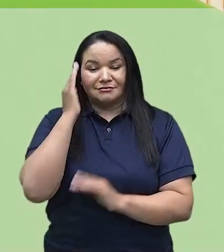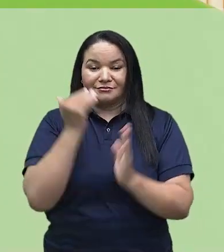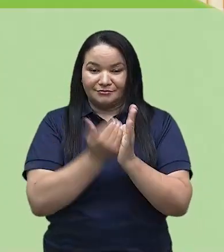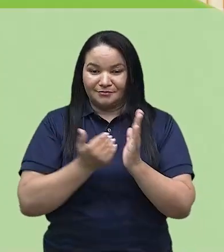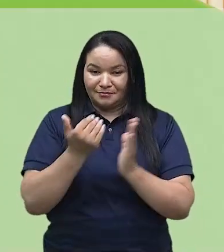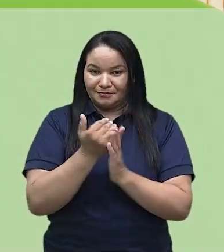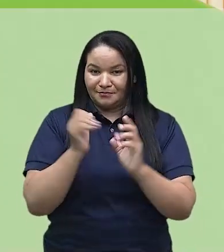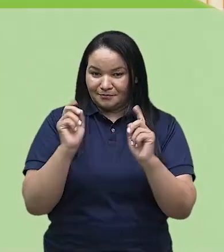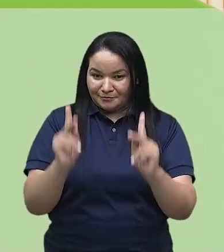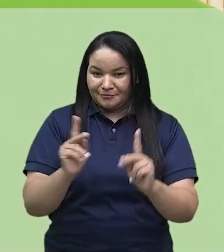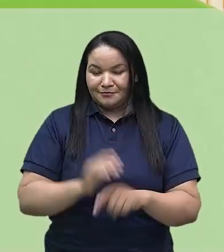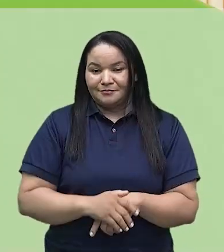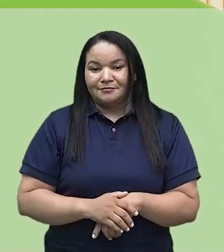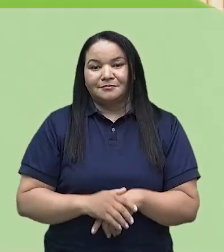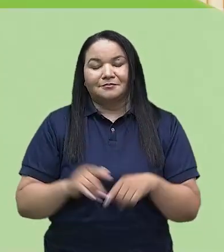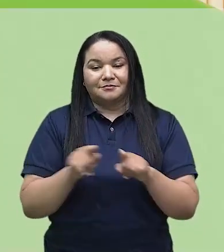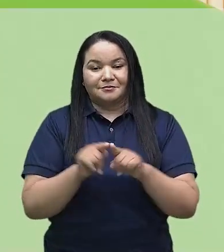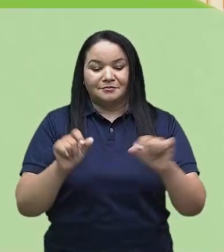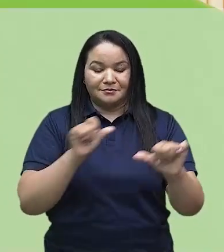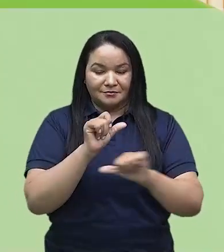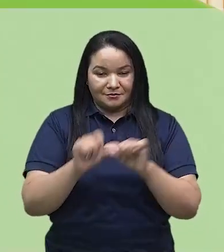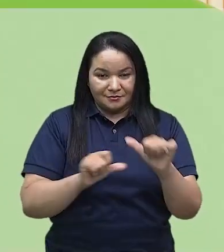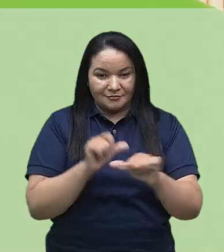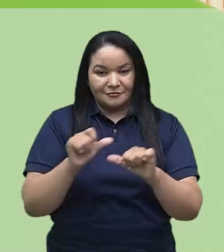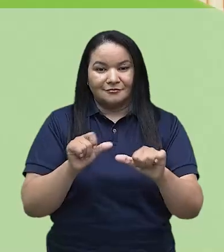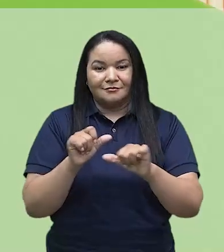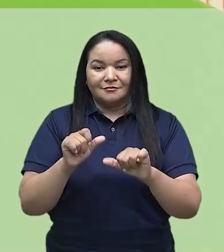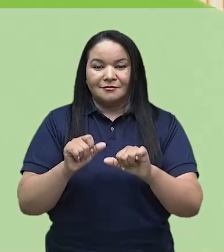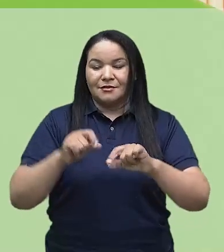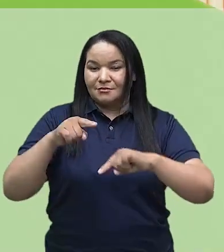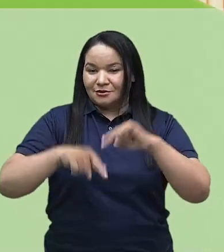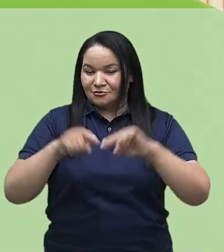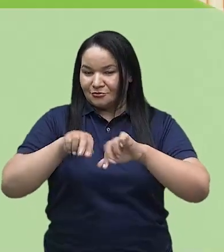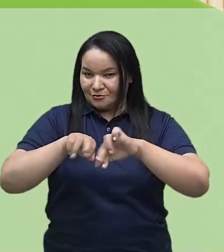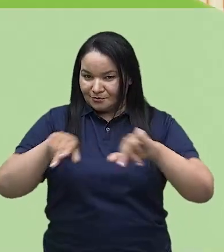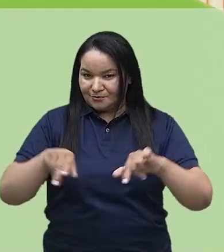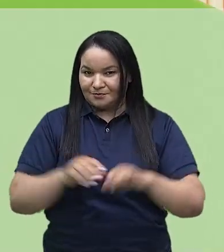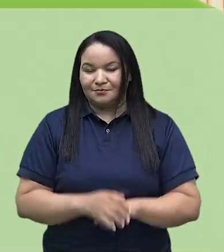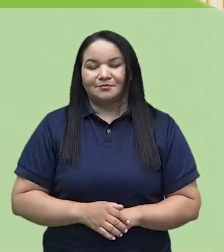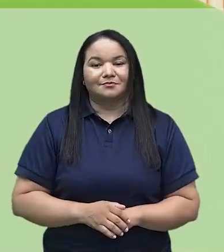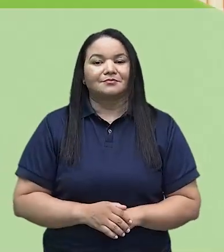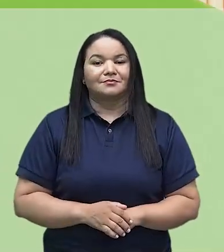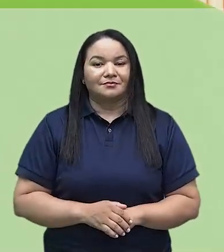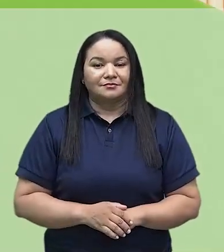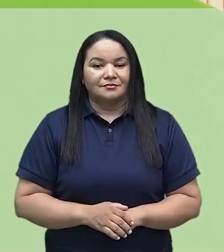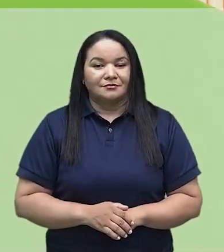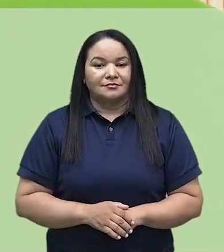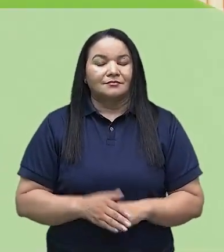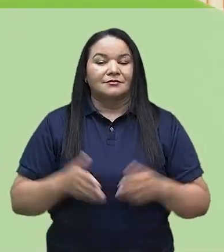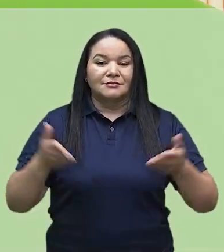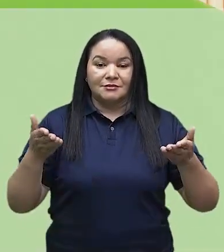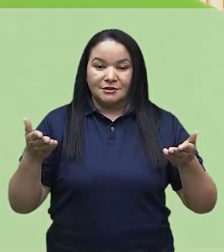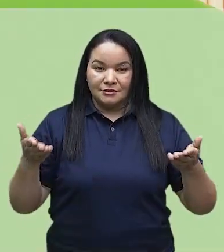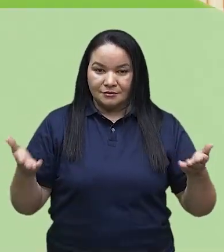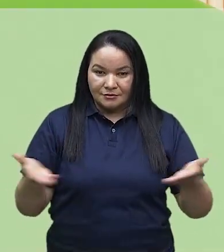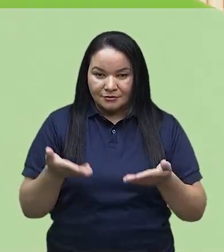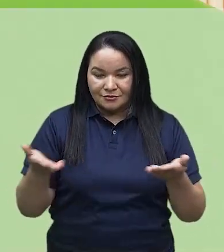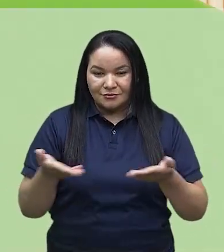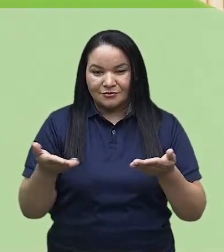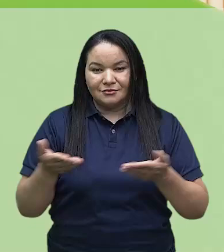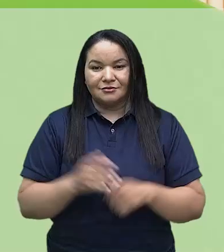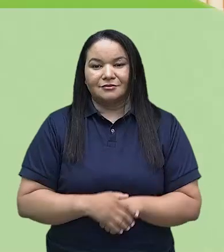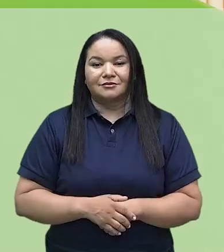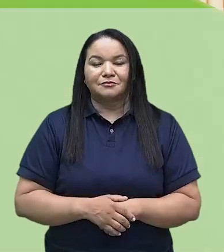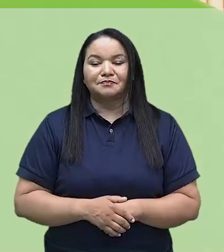transformações físicas dos materiais, tá bom? Agora, né, para a gente já ir se encaminhando